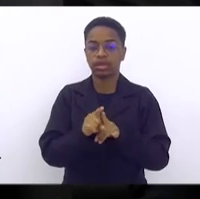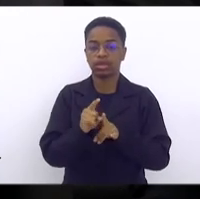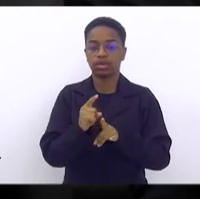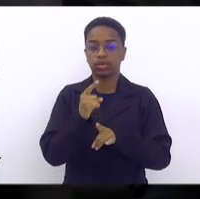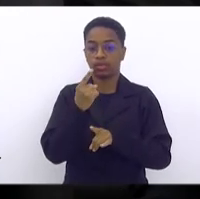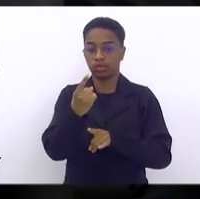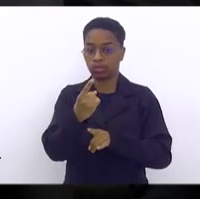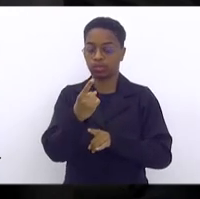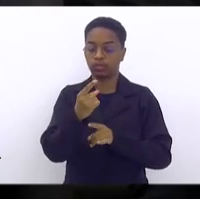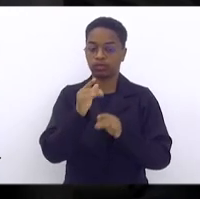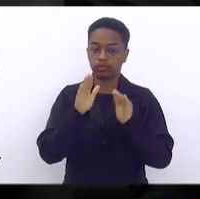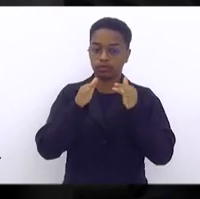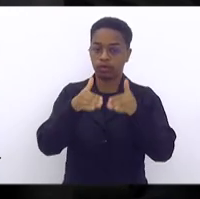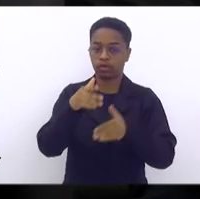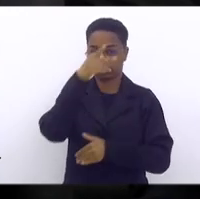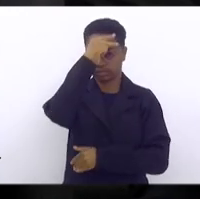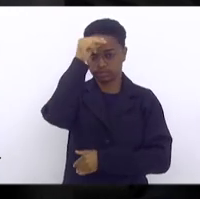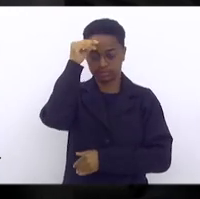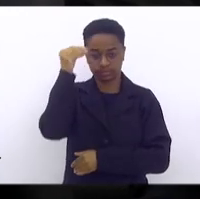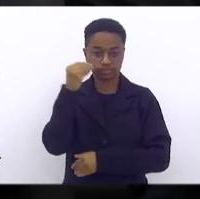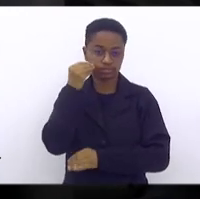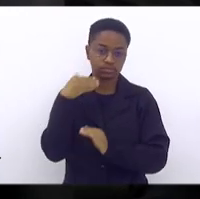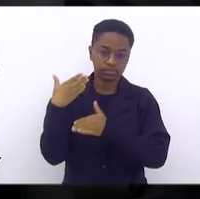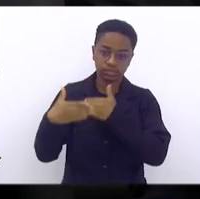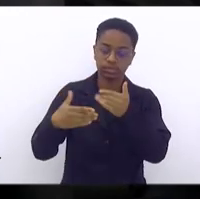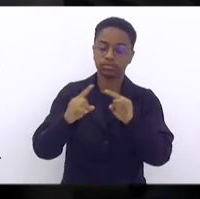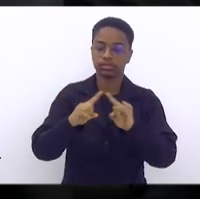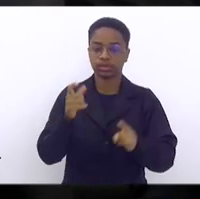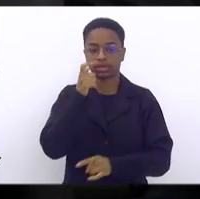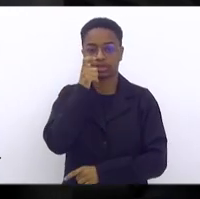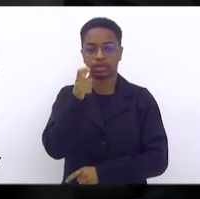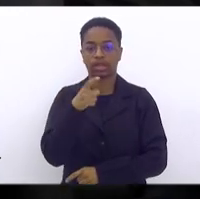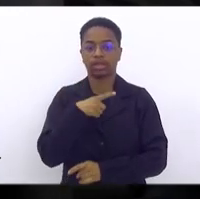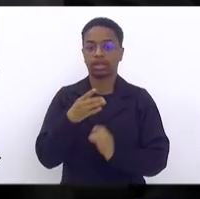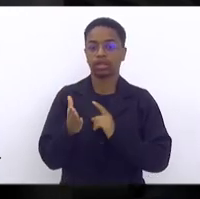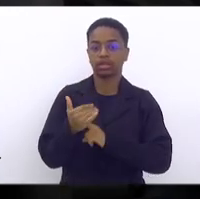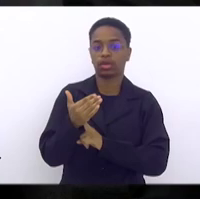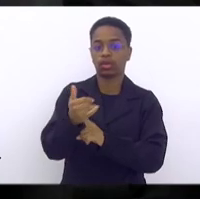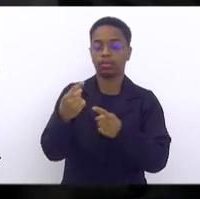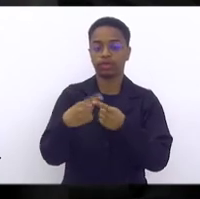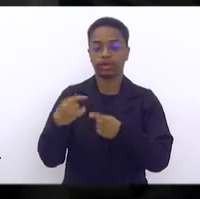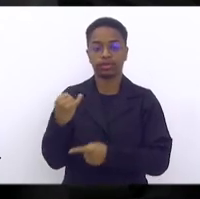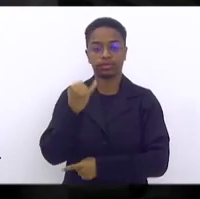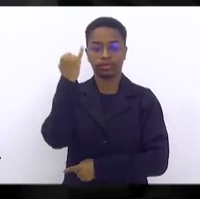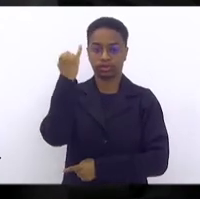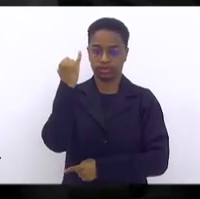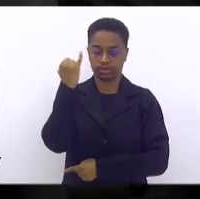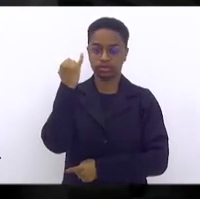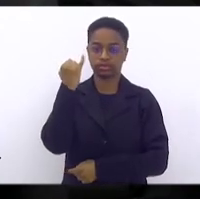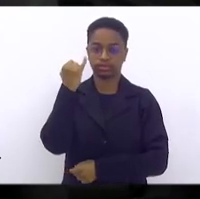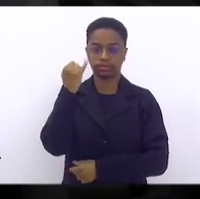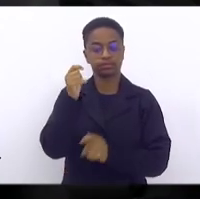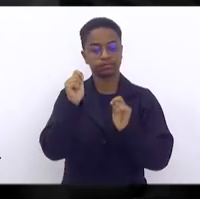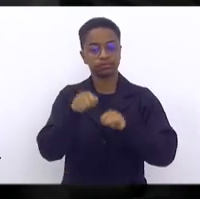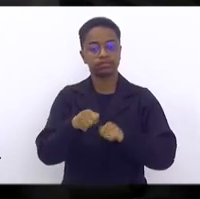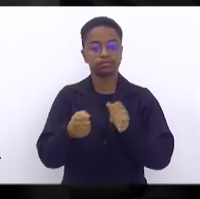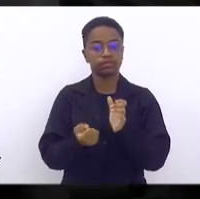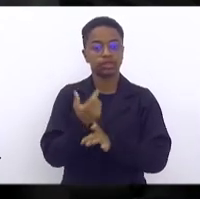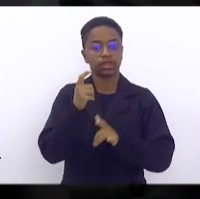também avançar. Mas é interessante ter isso, né? A tecnologia é importante para oferecer um